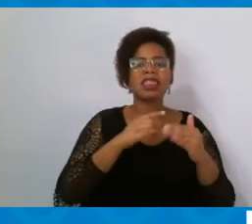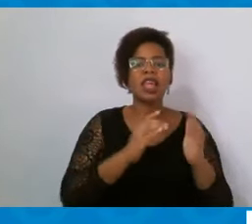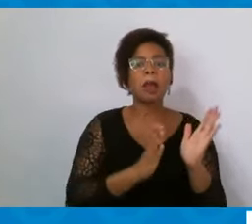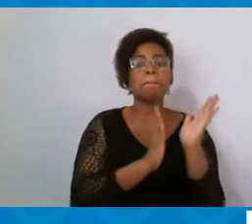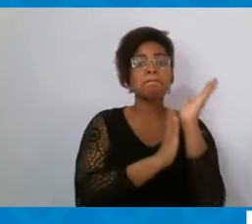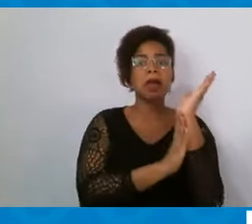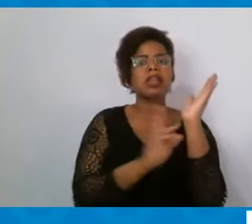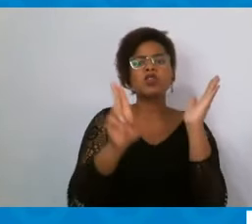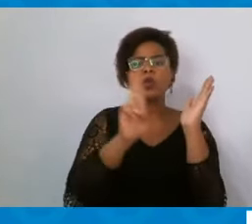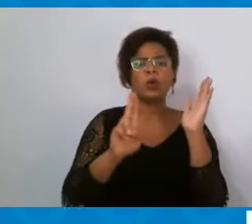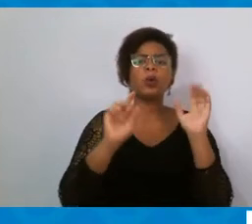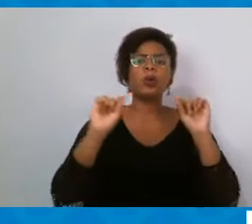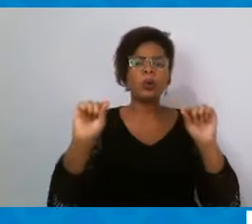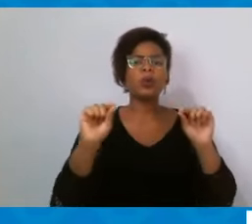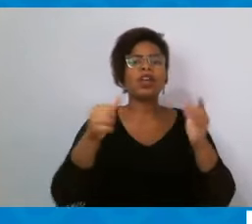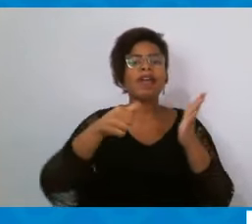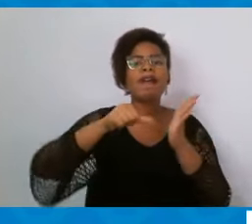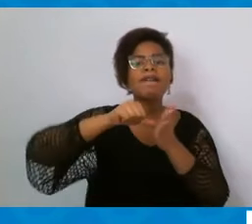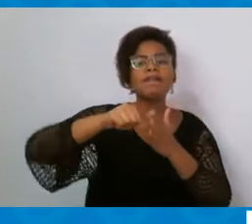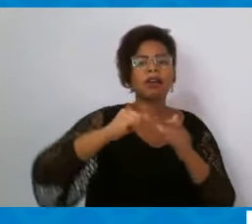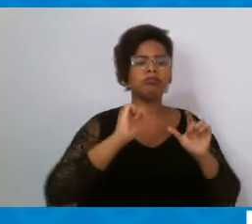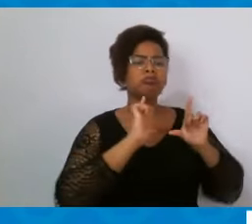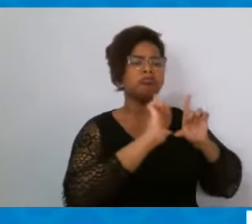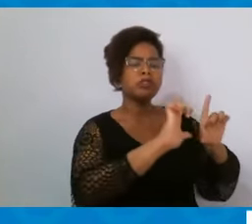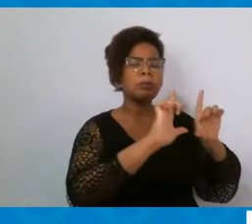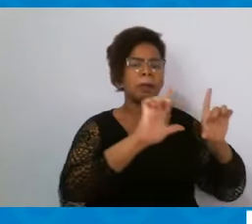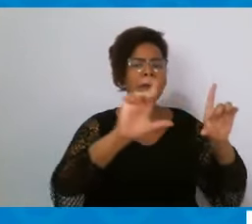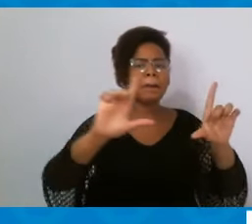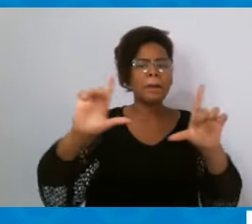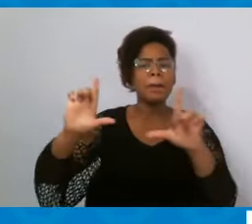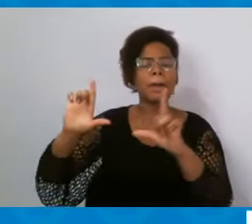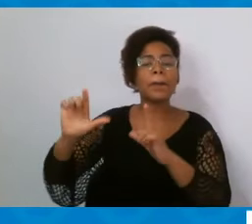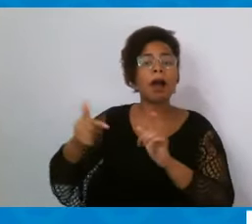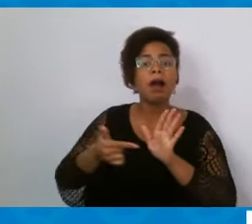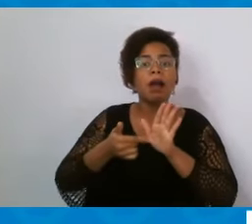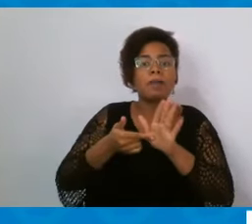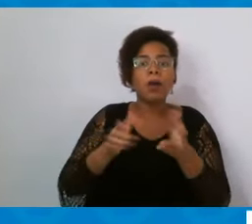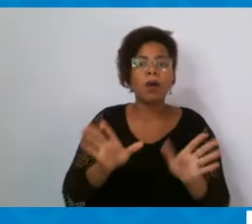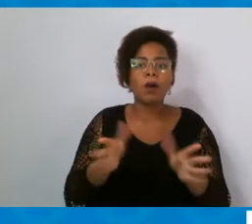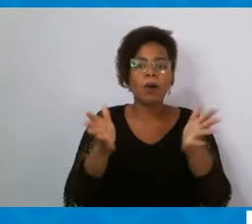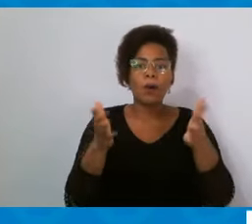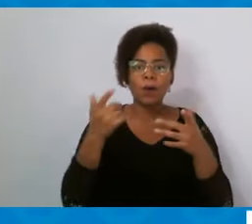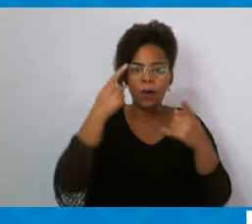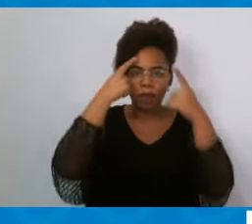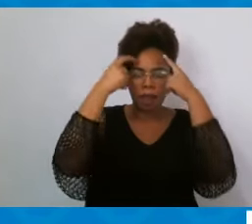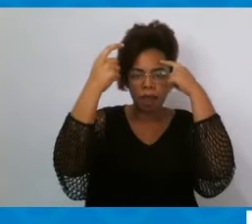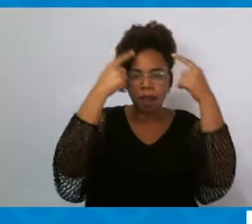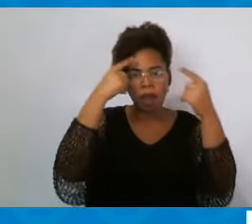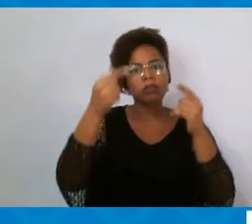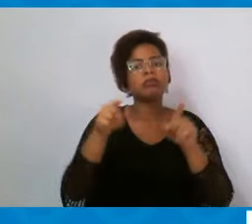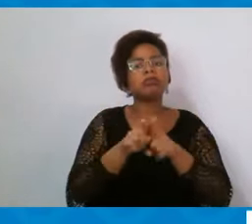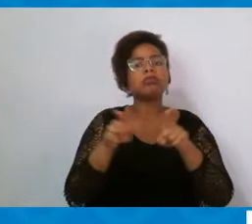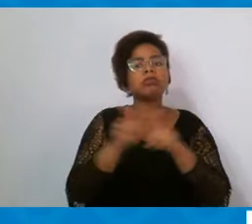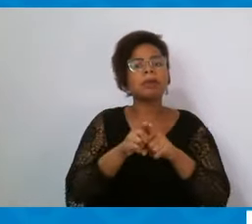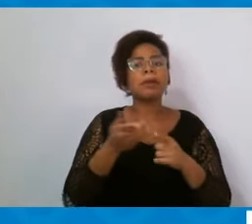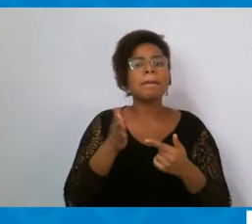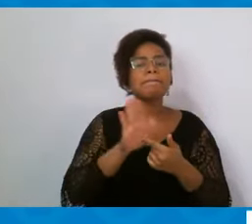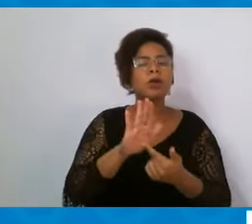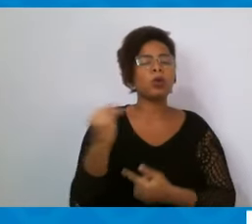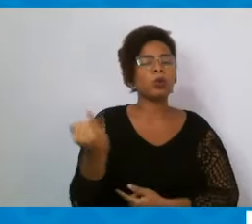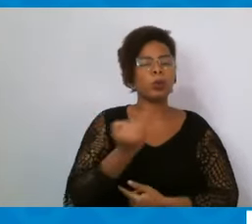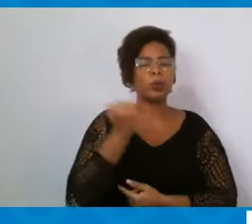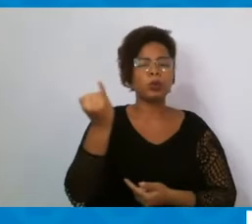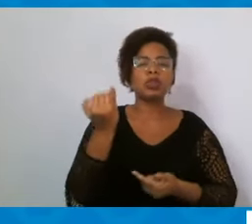educação básica, mas como vitrines que dão esse caráter de coletividade, compartilhamento